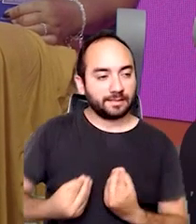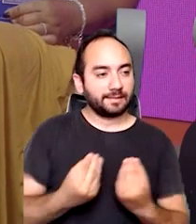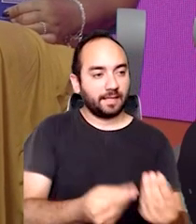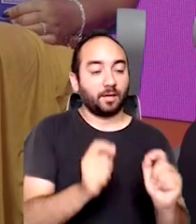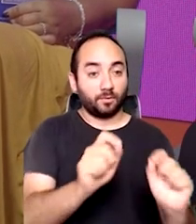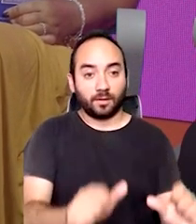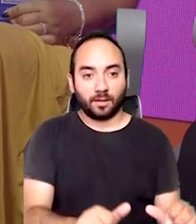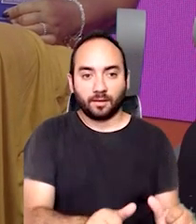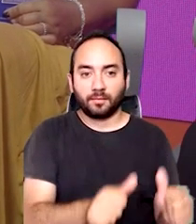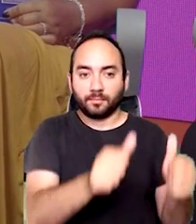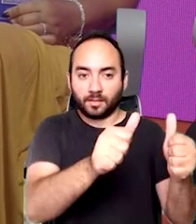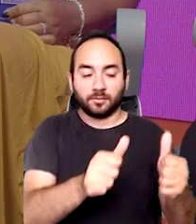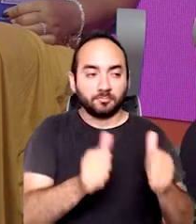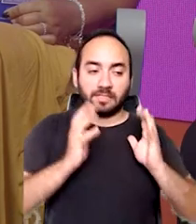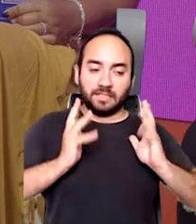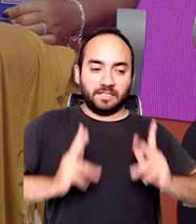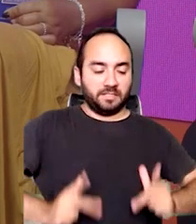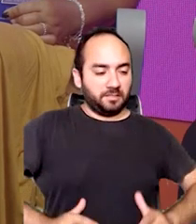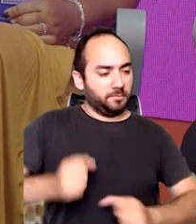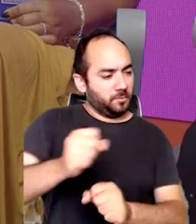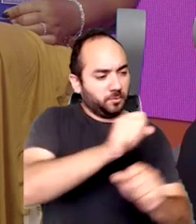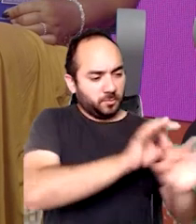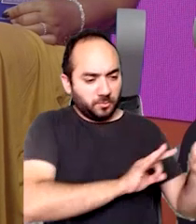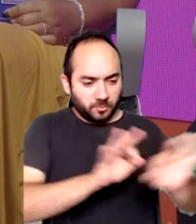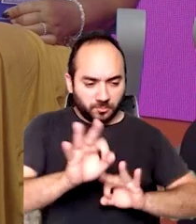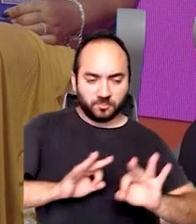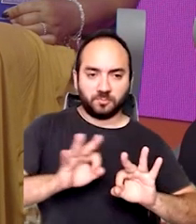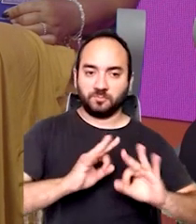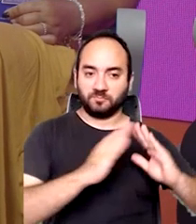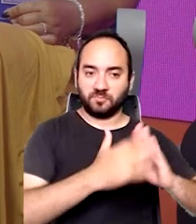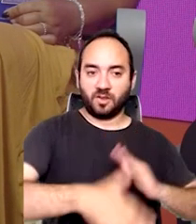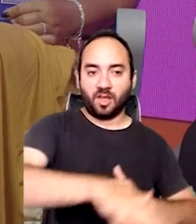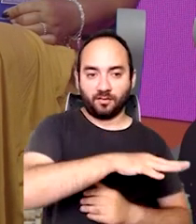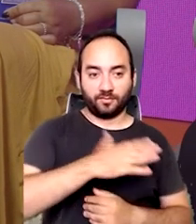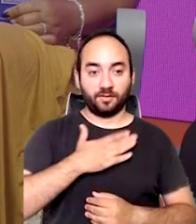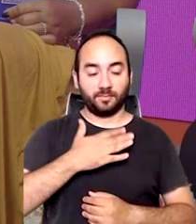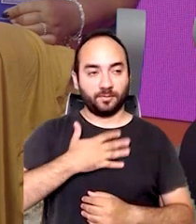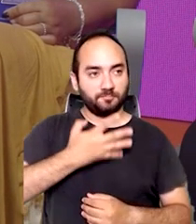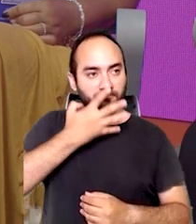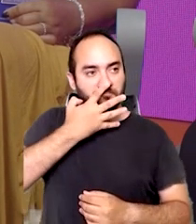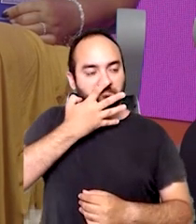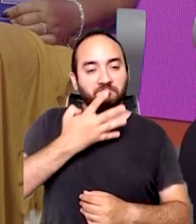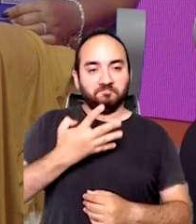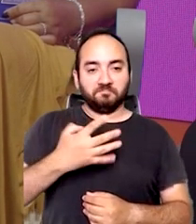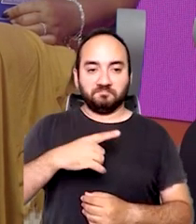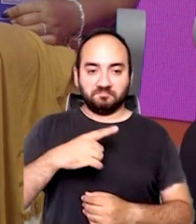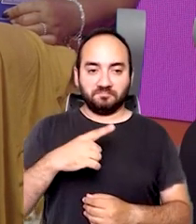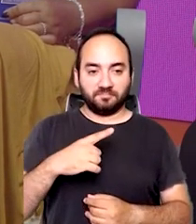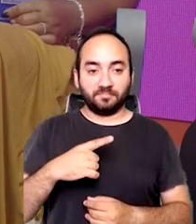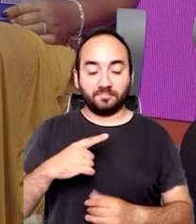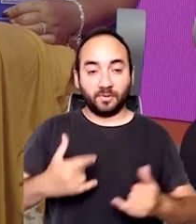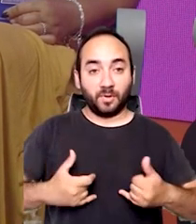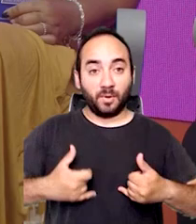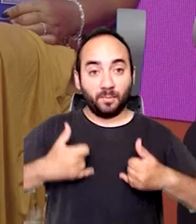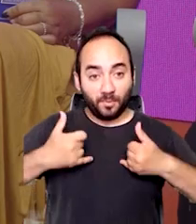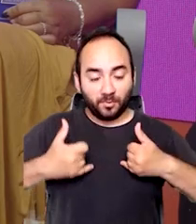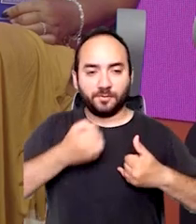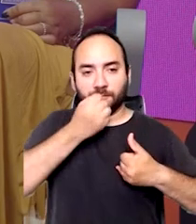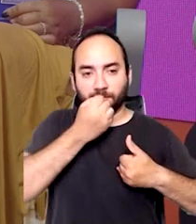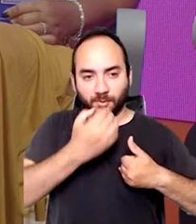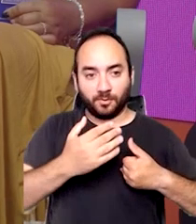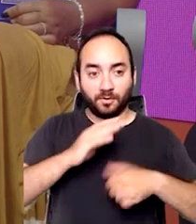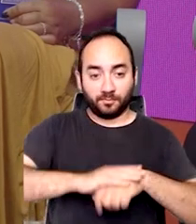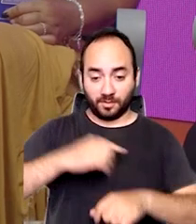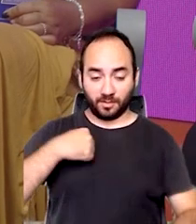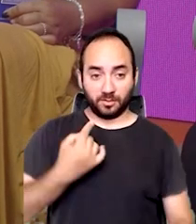para estar entregando a melhor faxina assim que eu possa estar fazendo né a faxina é minha minha inspiração é motivo